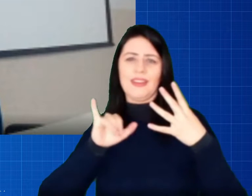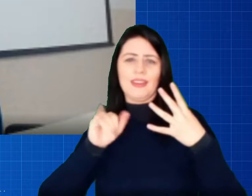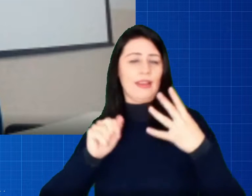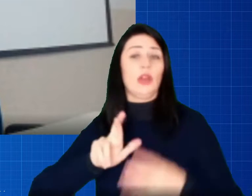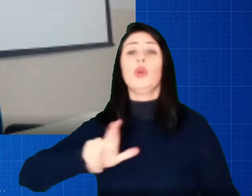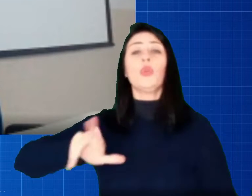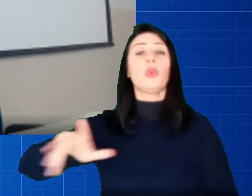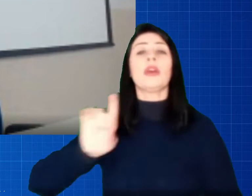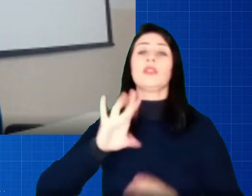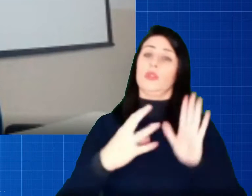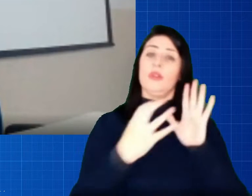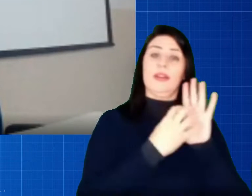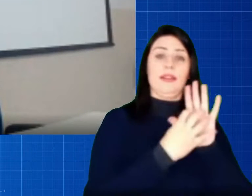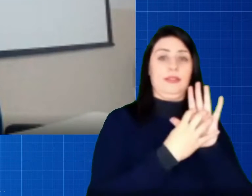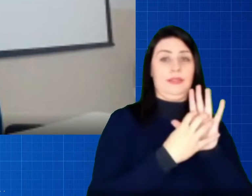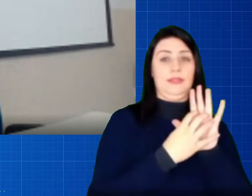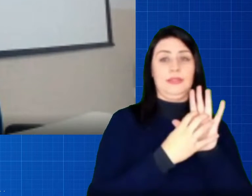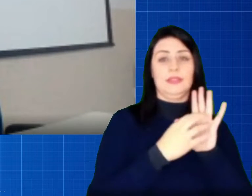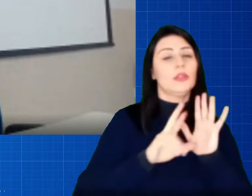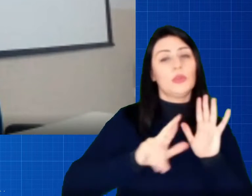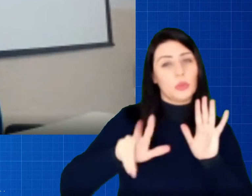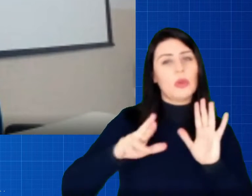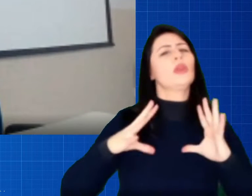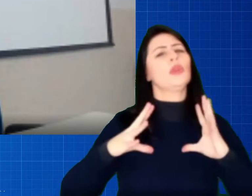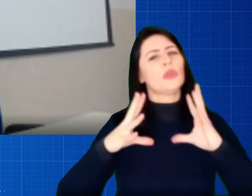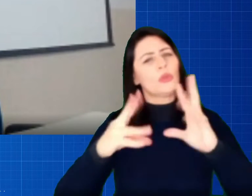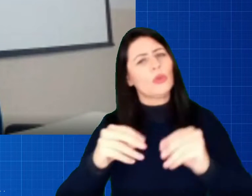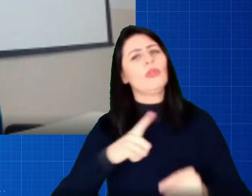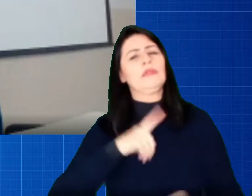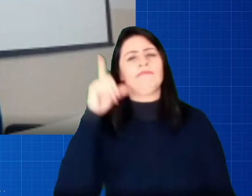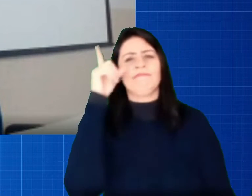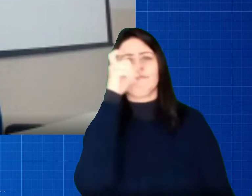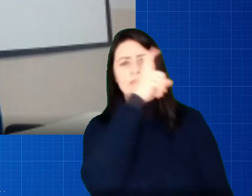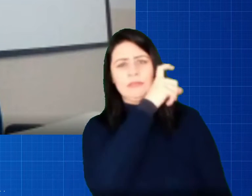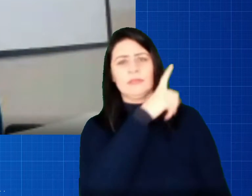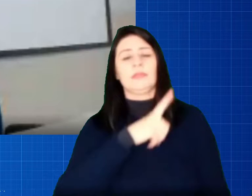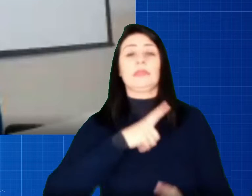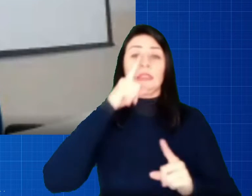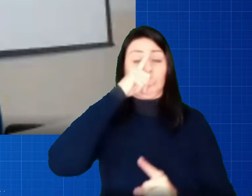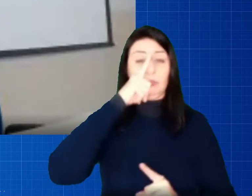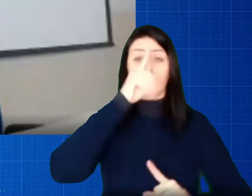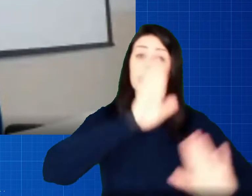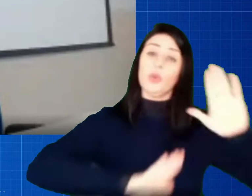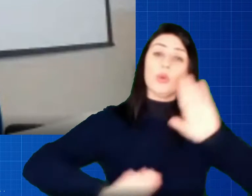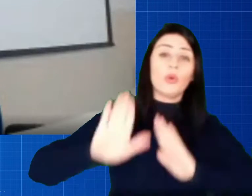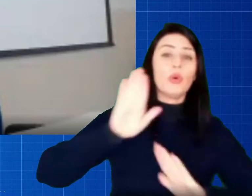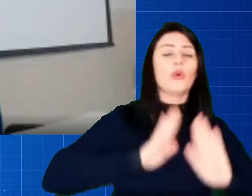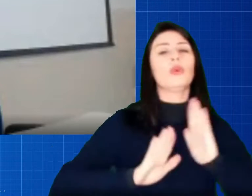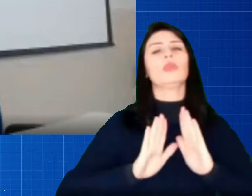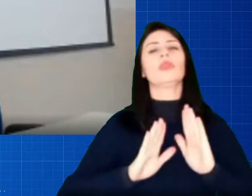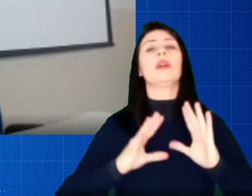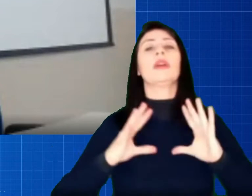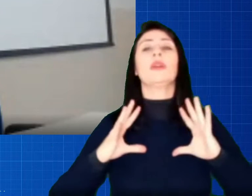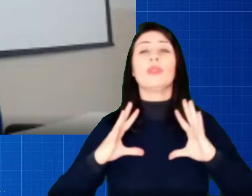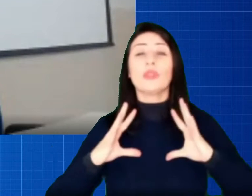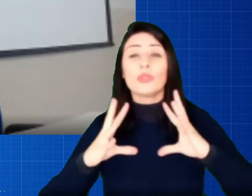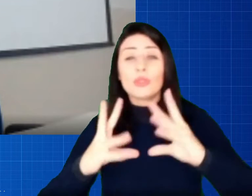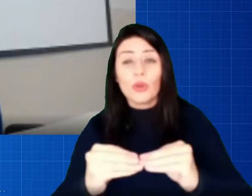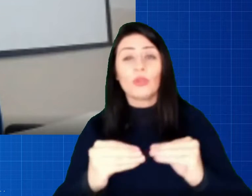o HIV. Todas as doenças são complicadas, todas têm os seus agravantes. Então, para que eles